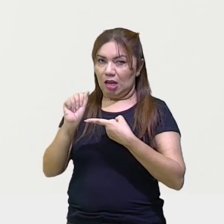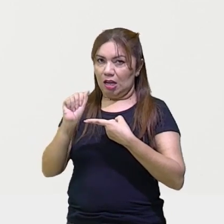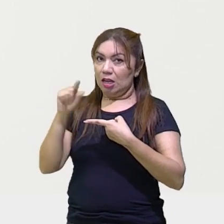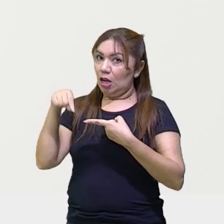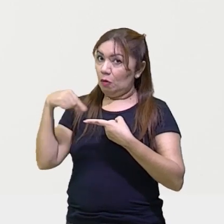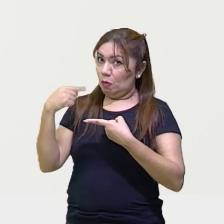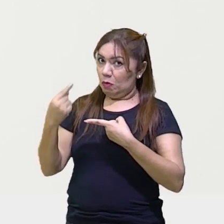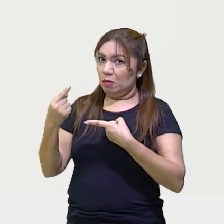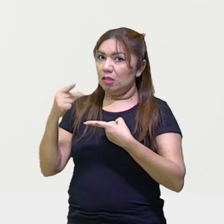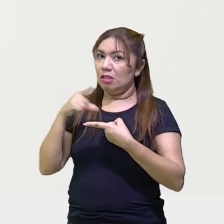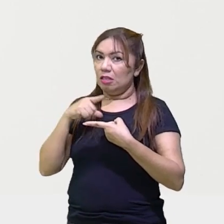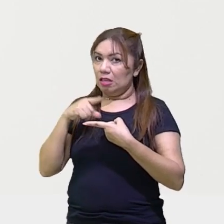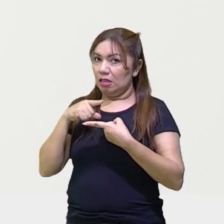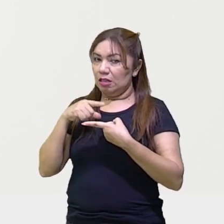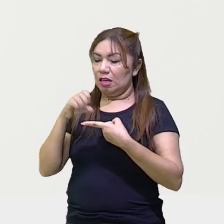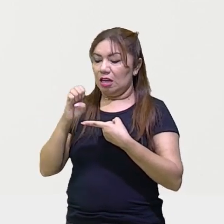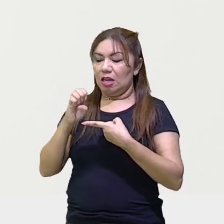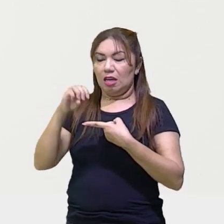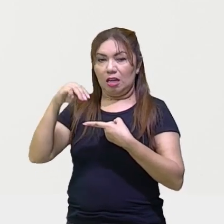também porque termina em